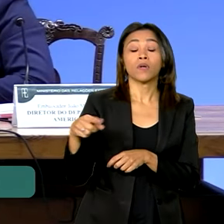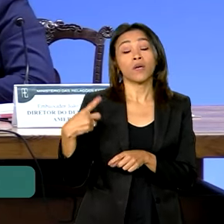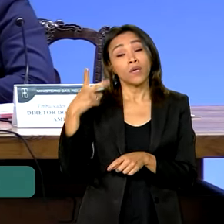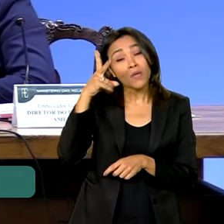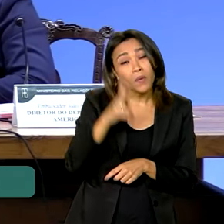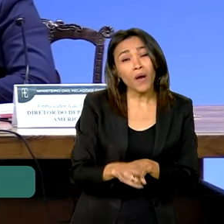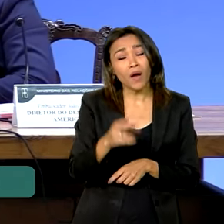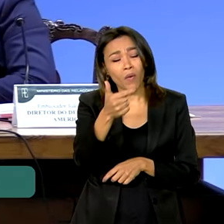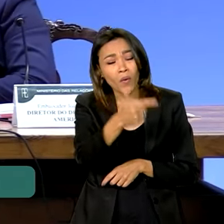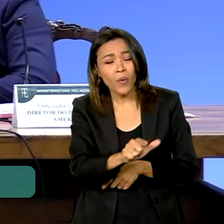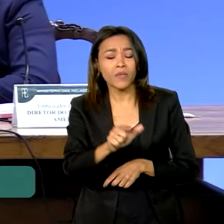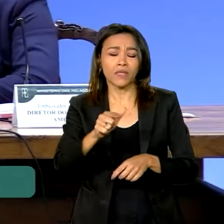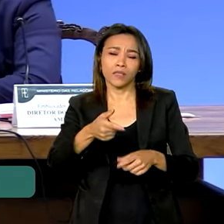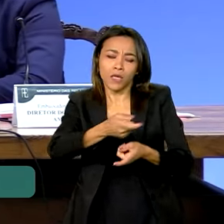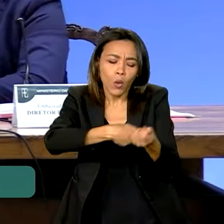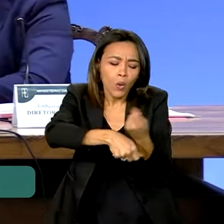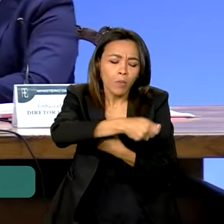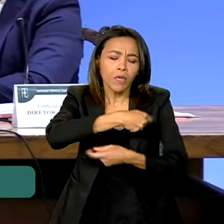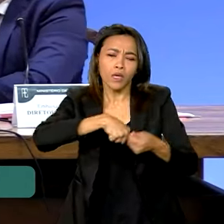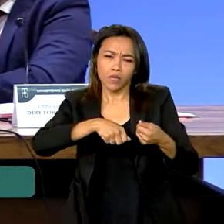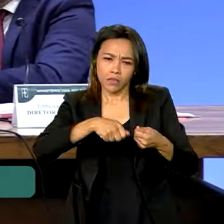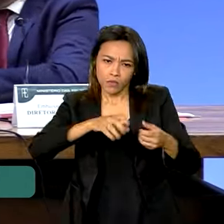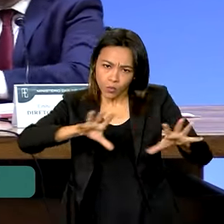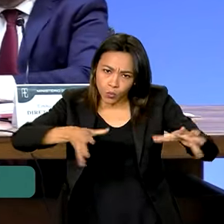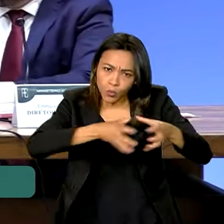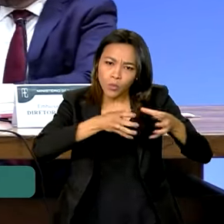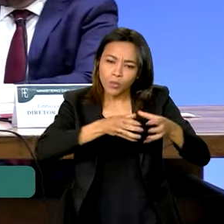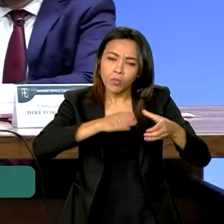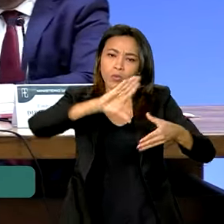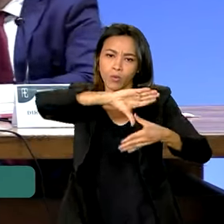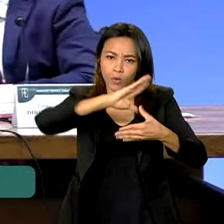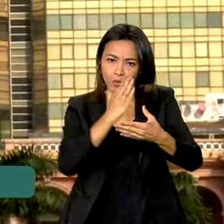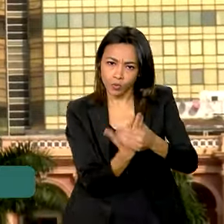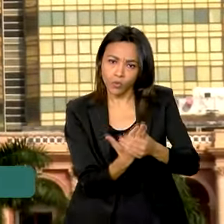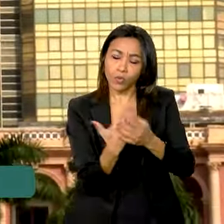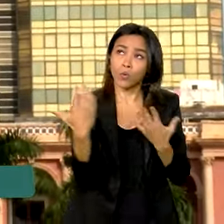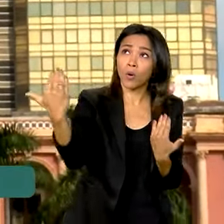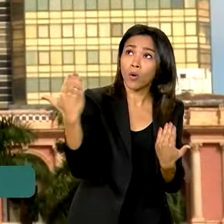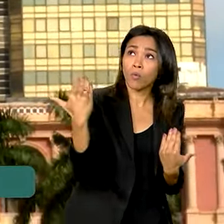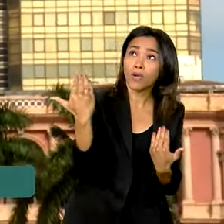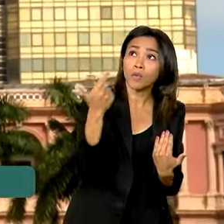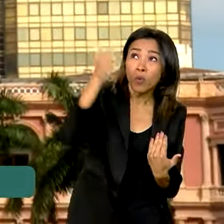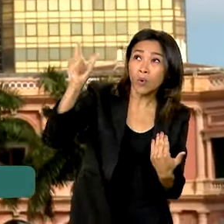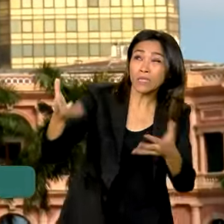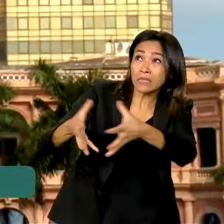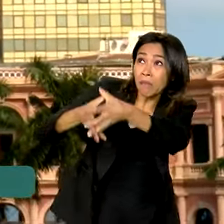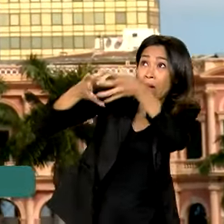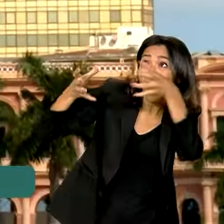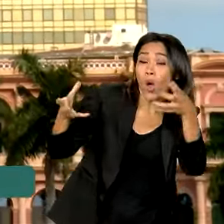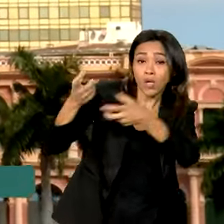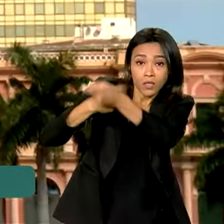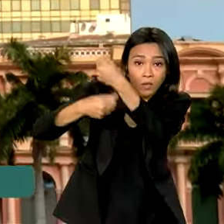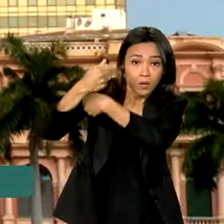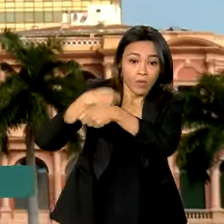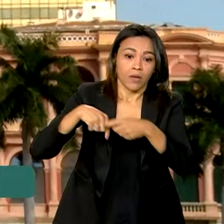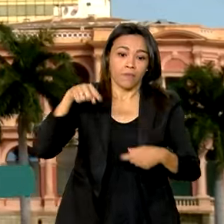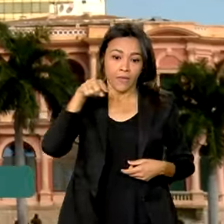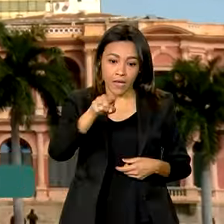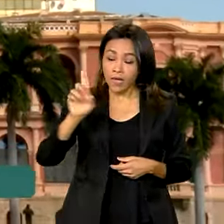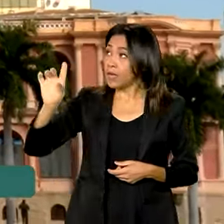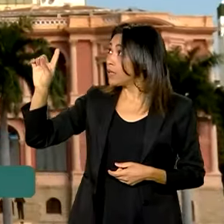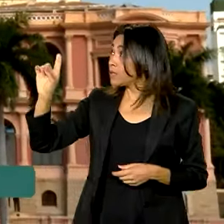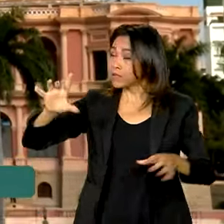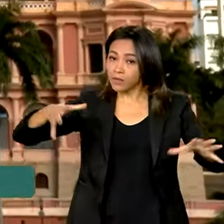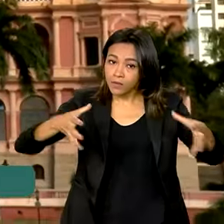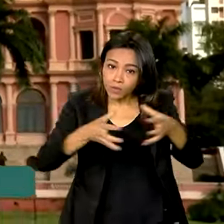economias menores do Mercosul com as maiores. Com a presidência temporária do Paraguai, a cúpula de chefes